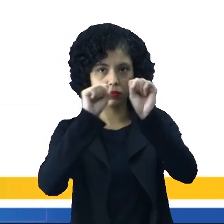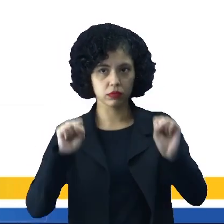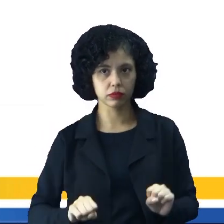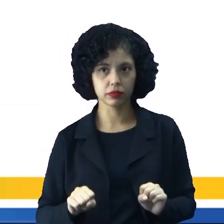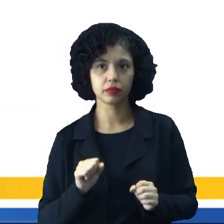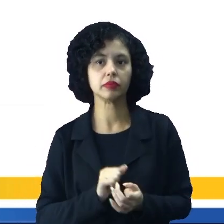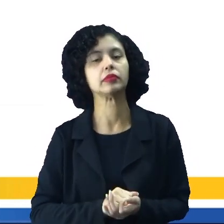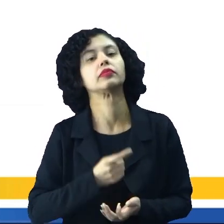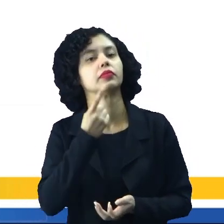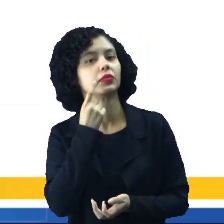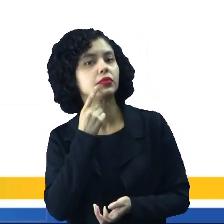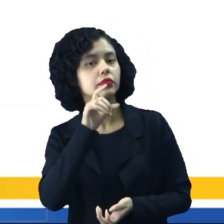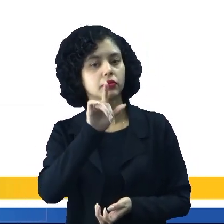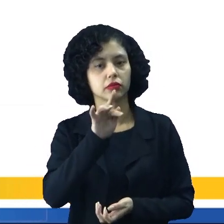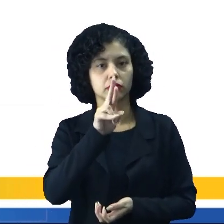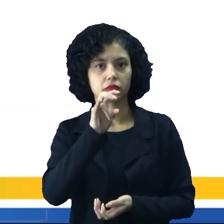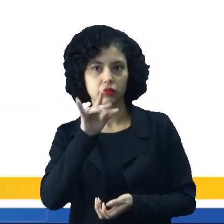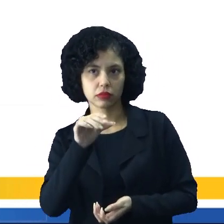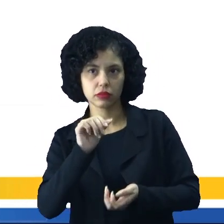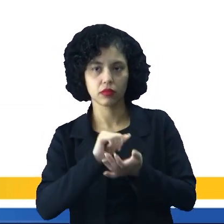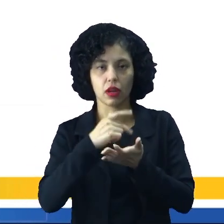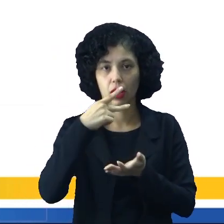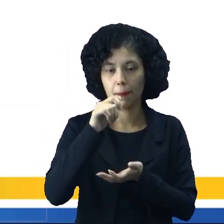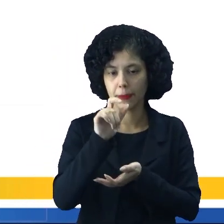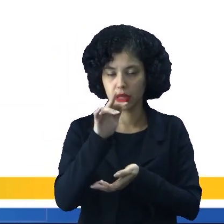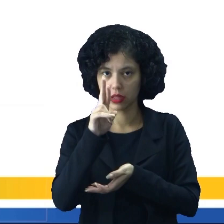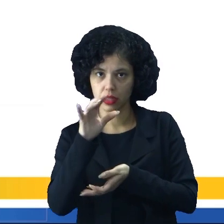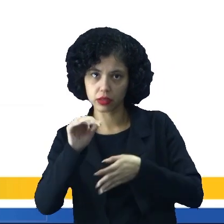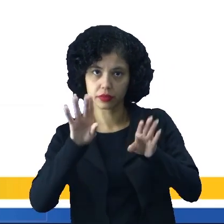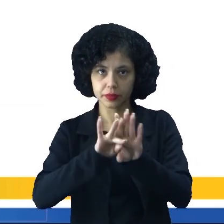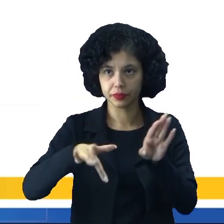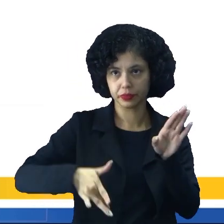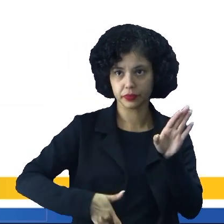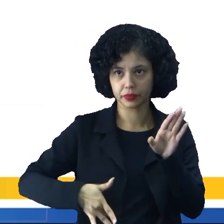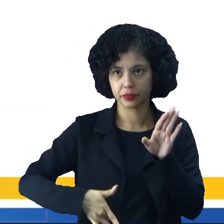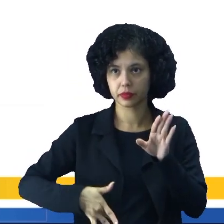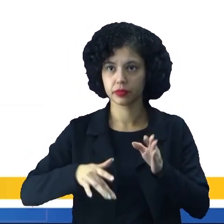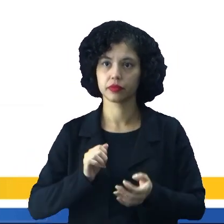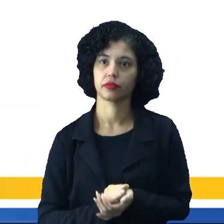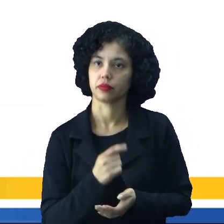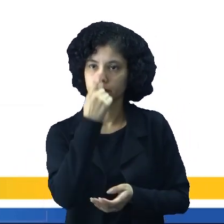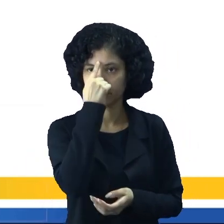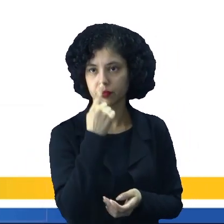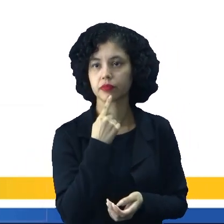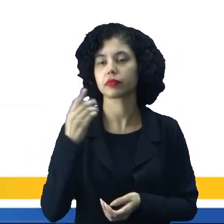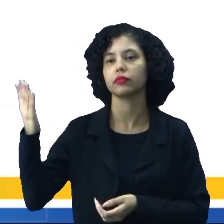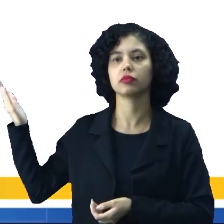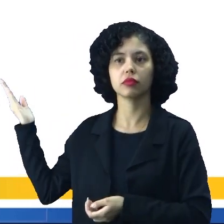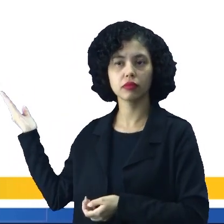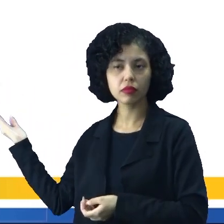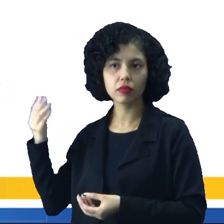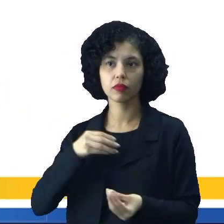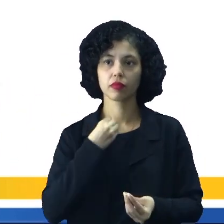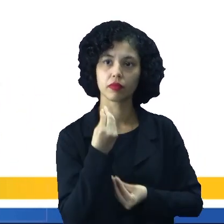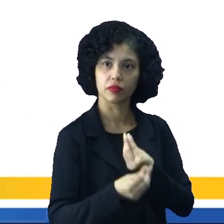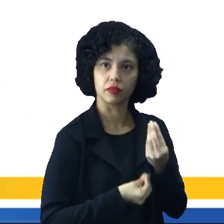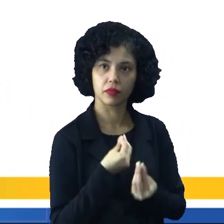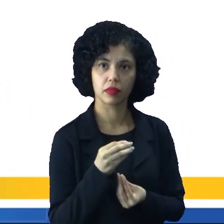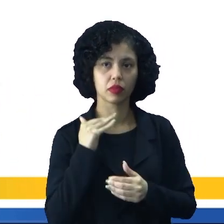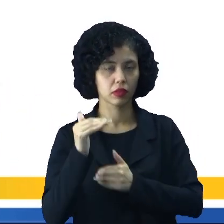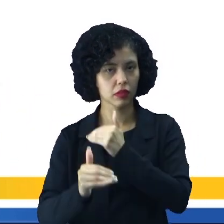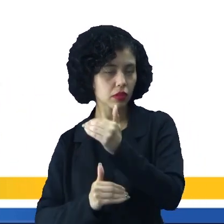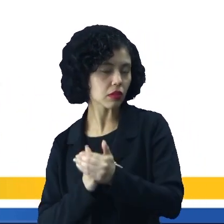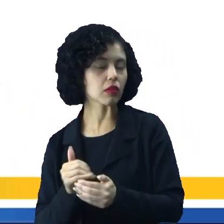glândulas salivares, o pâncreas e o fígado. Então, observando a figura, vocês estão vendo aí como se dá esse